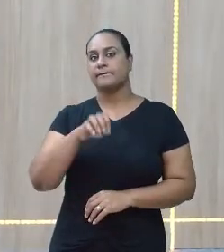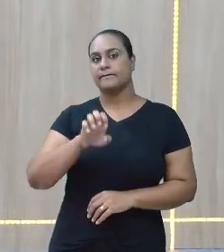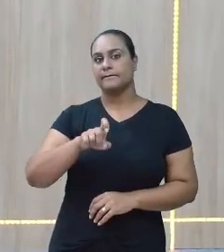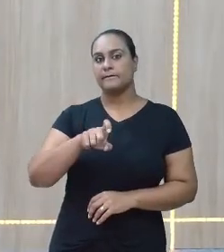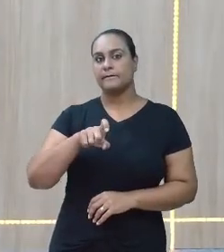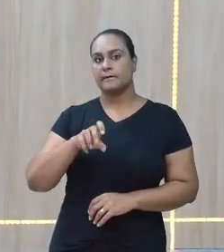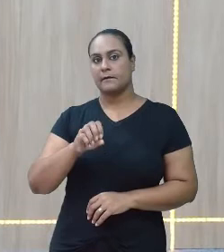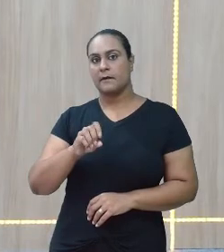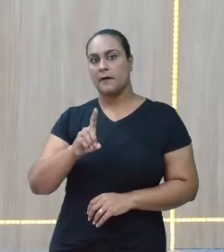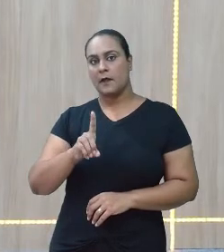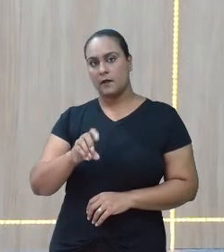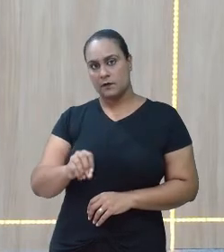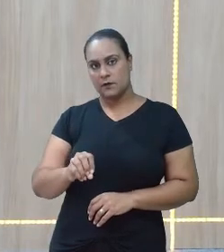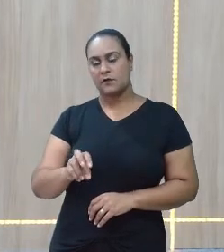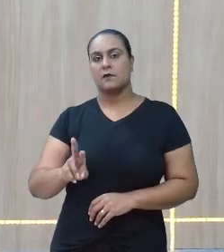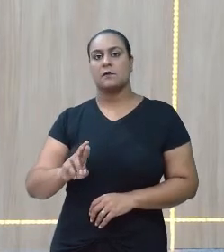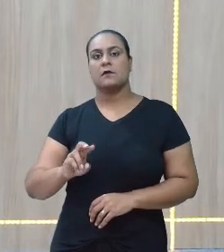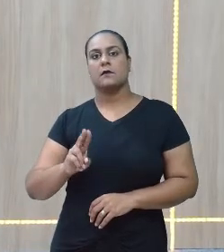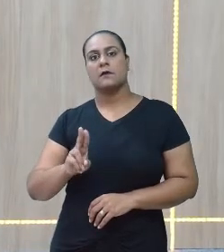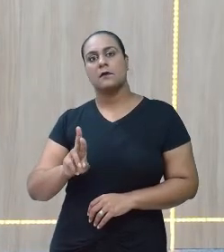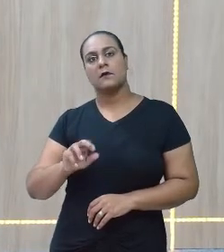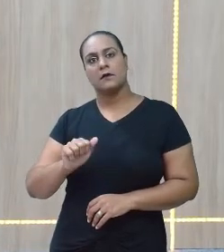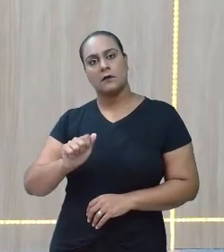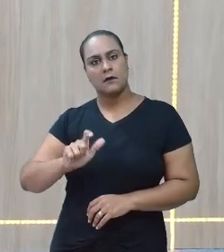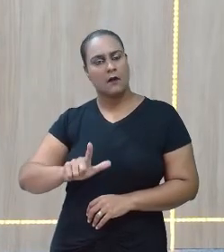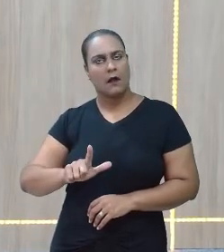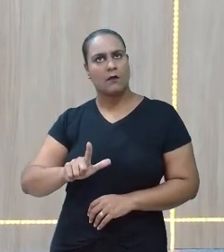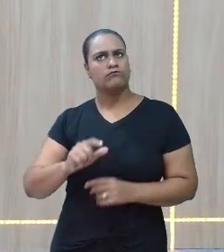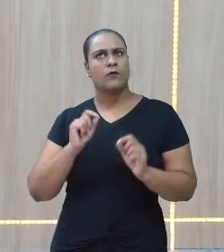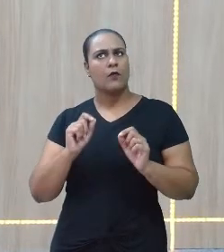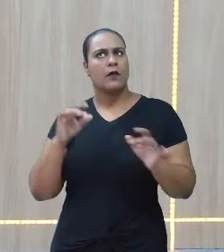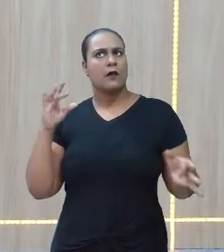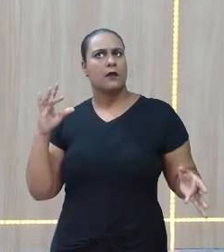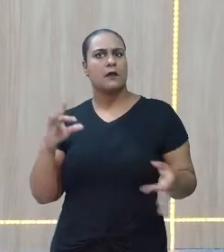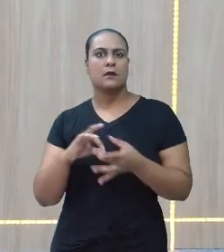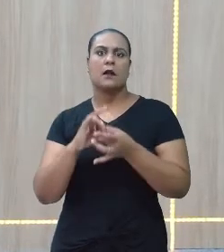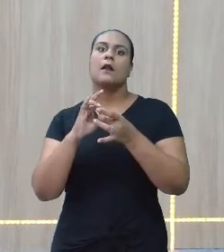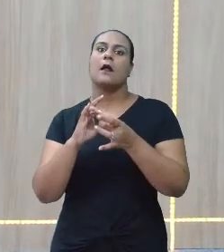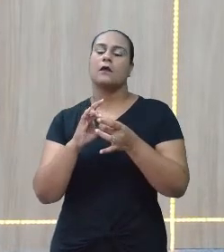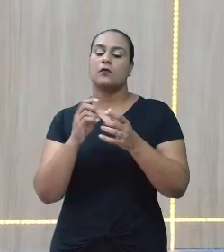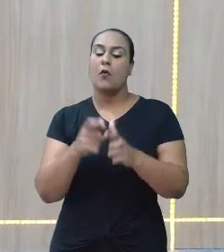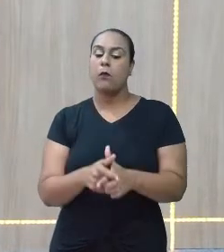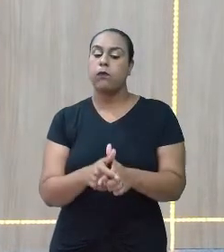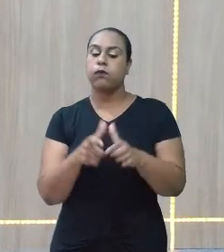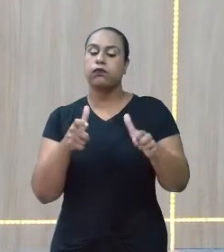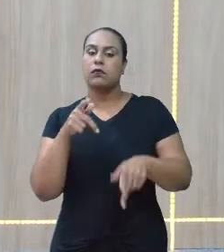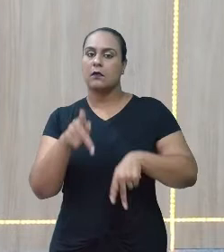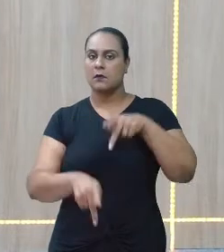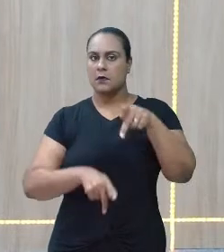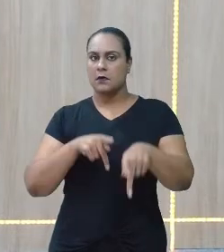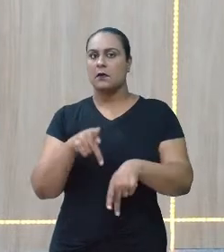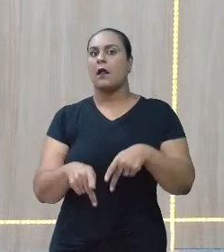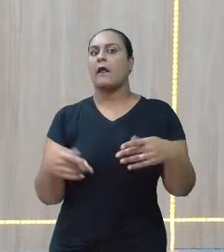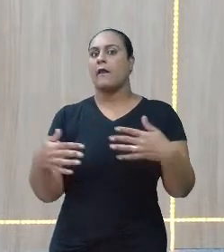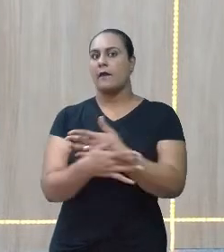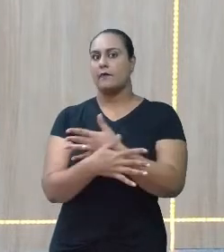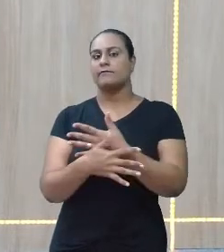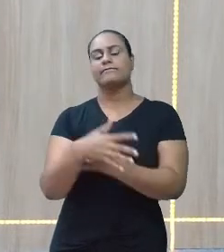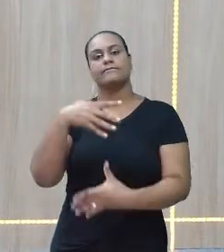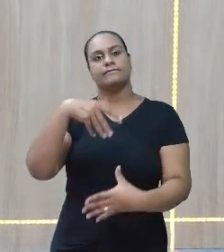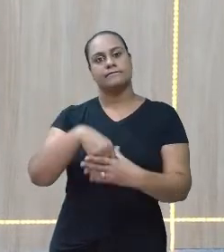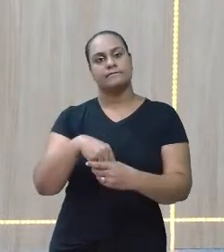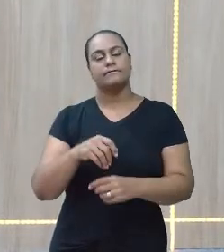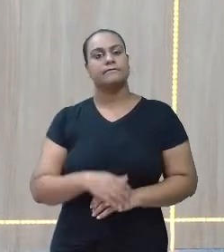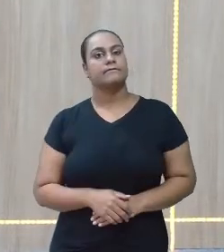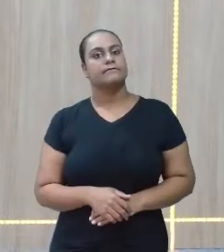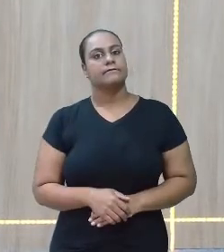êxodo rural. Nós vamos resgatar o que é o êxodo rural, que está muito atrelado também a essa questão do crescimento populacional nas cidades. Então, o que é